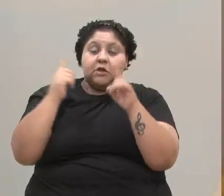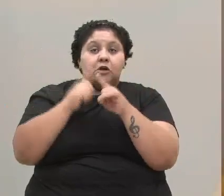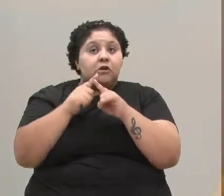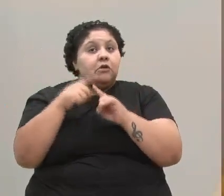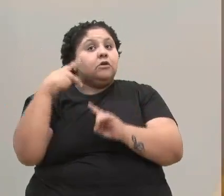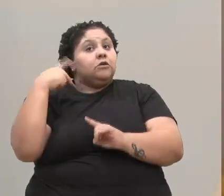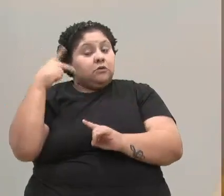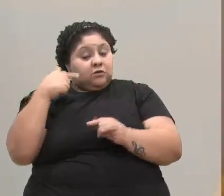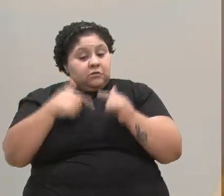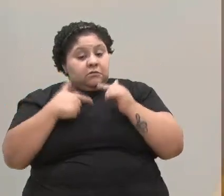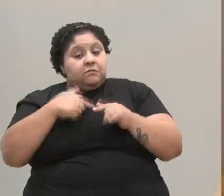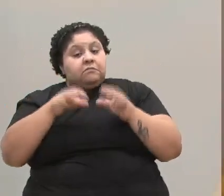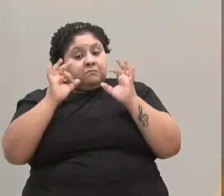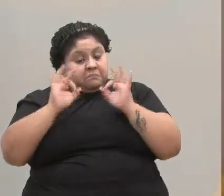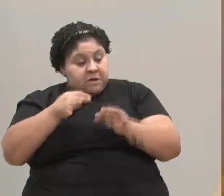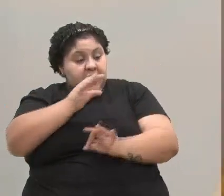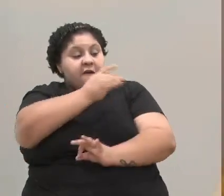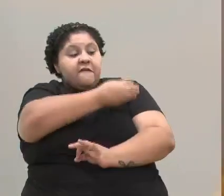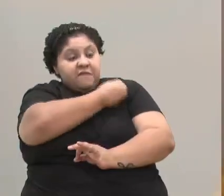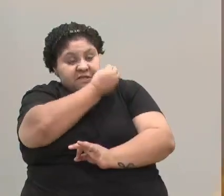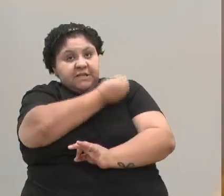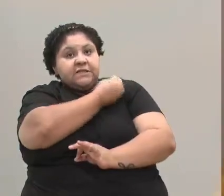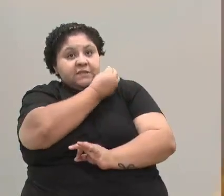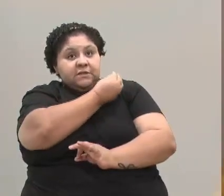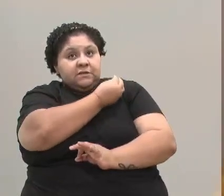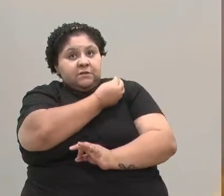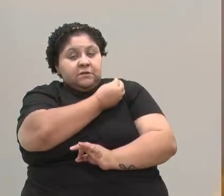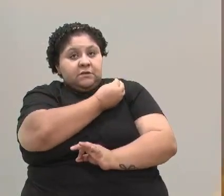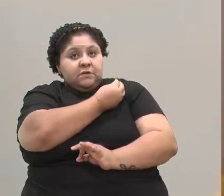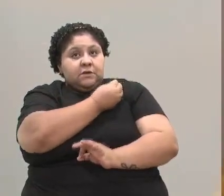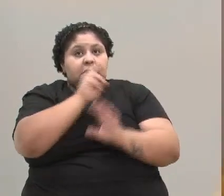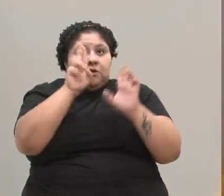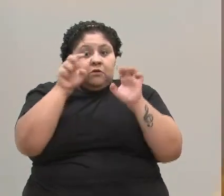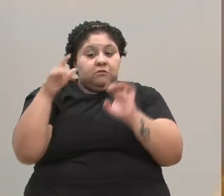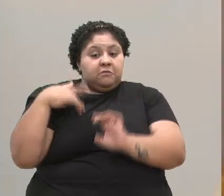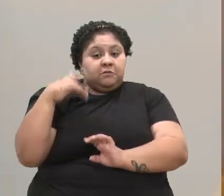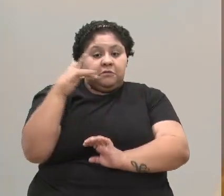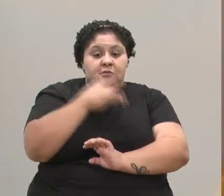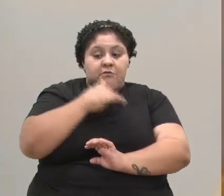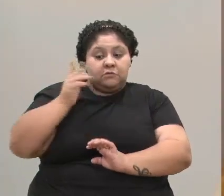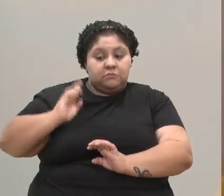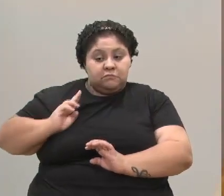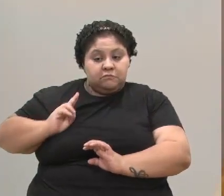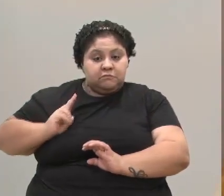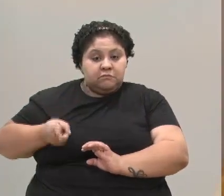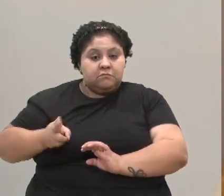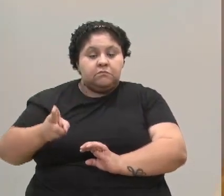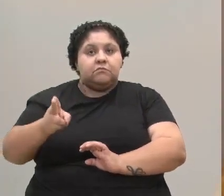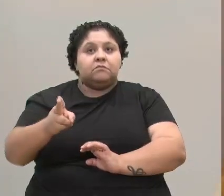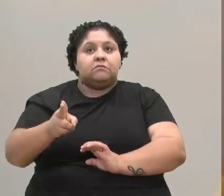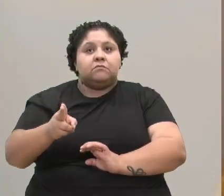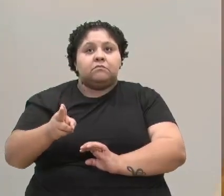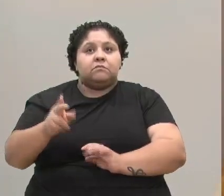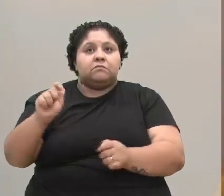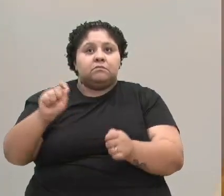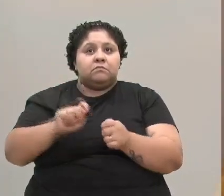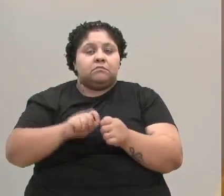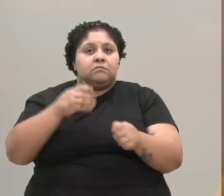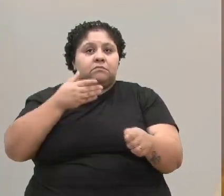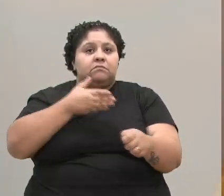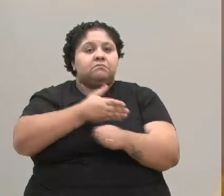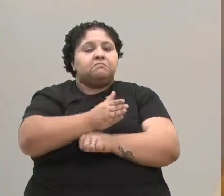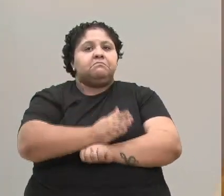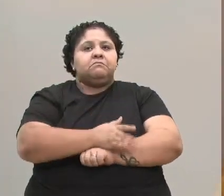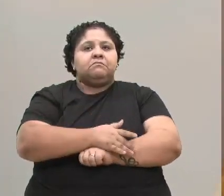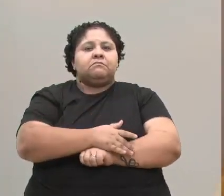é justamente fiscalizar. O tema saúde, ele sempre ocupou, tenho